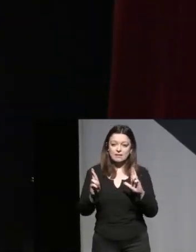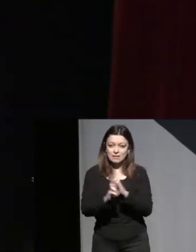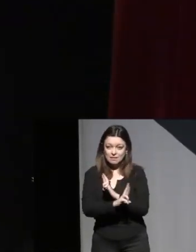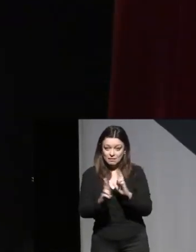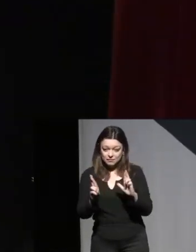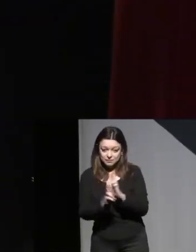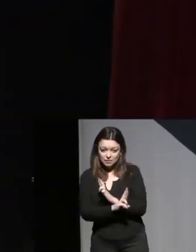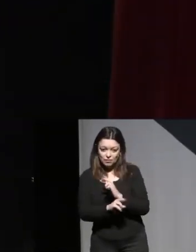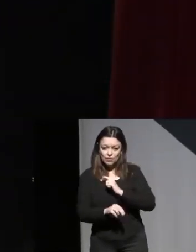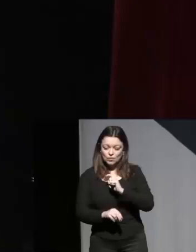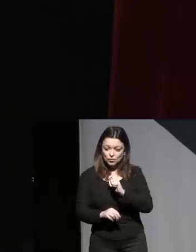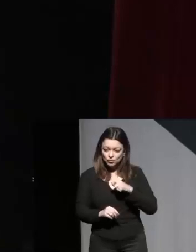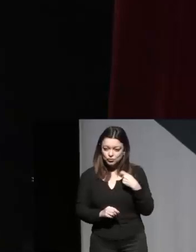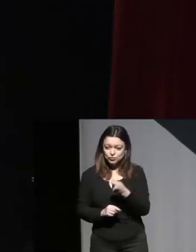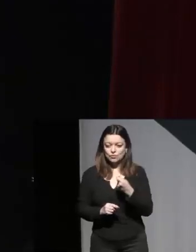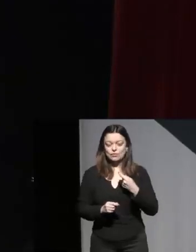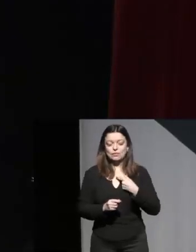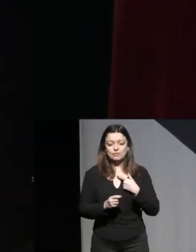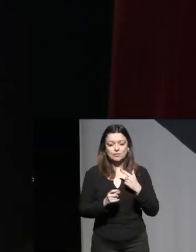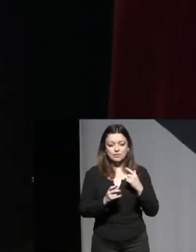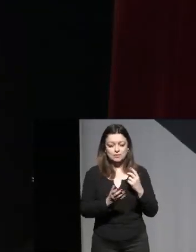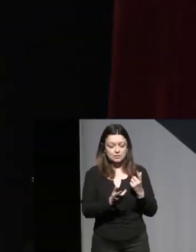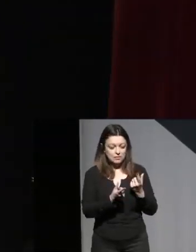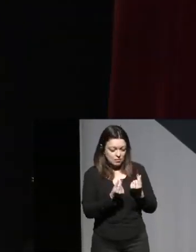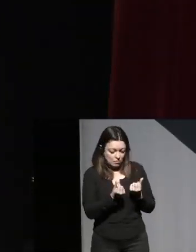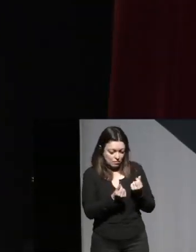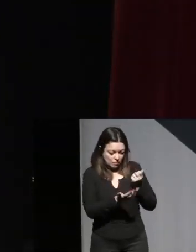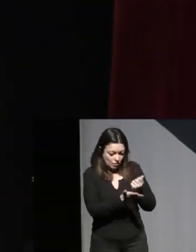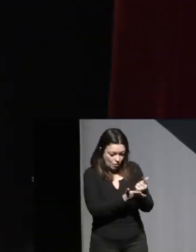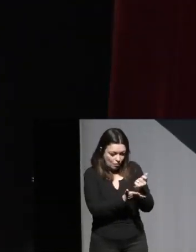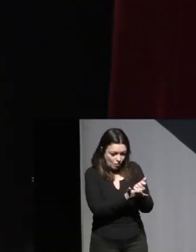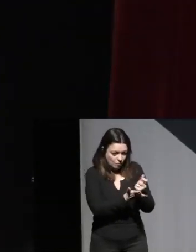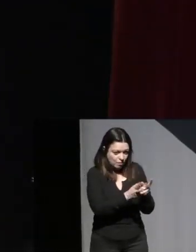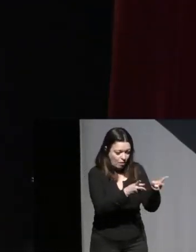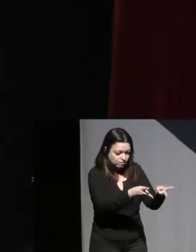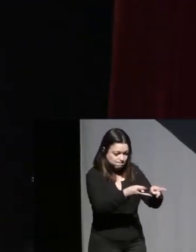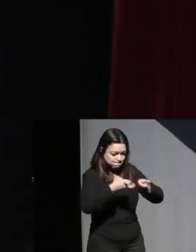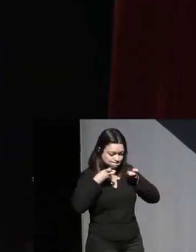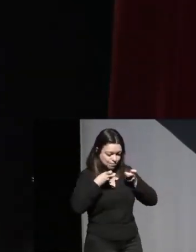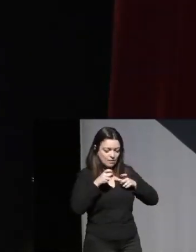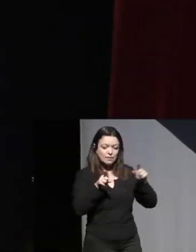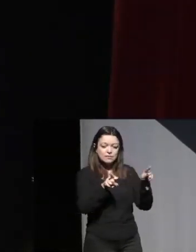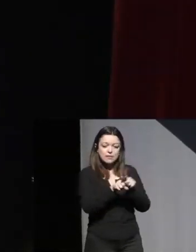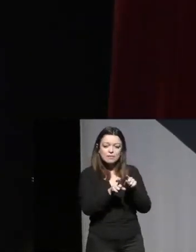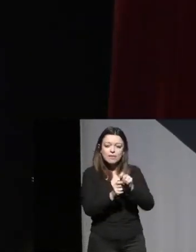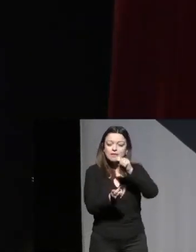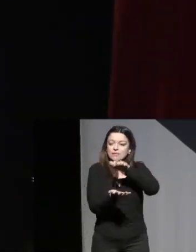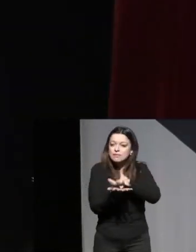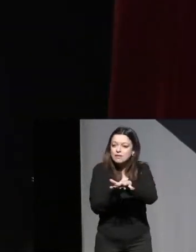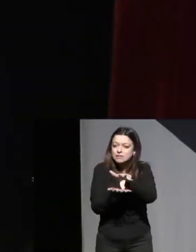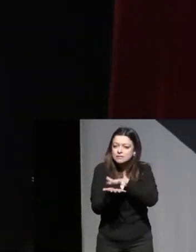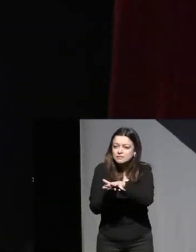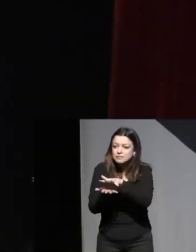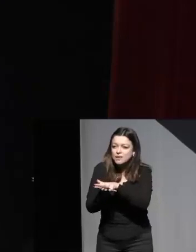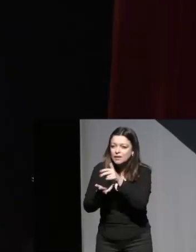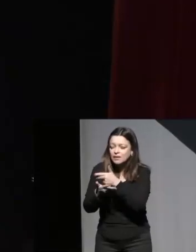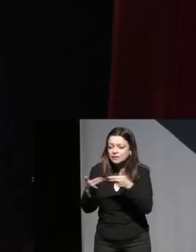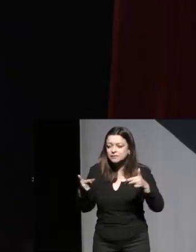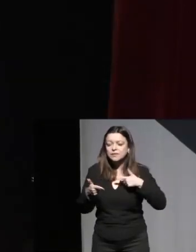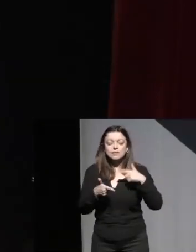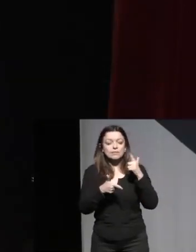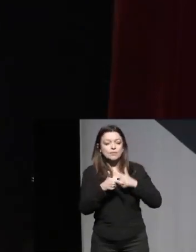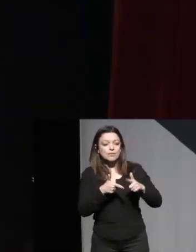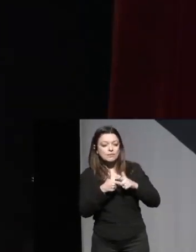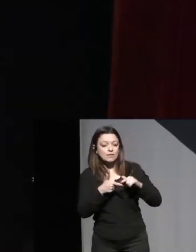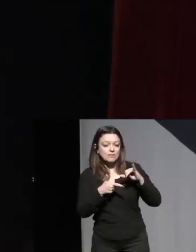despesas. Portanto, a solução dos problemas econômicos, a solução dos problemas de caixa, a solução dos